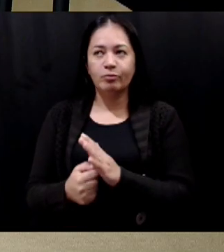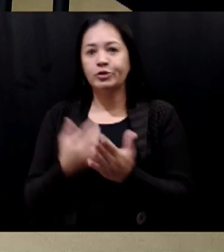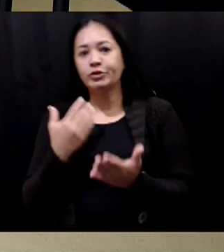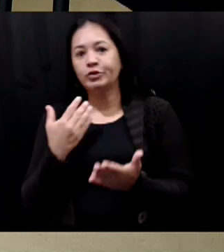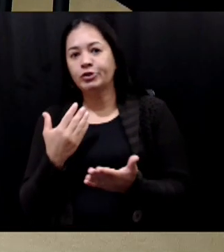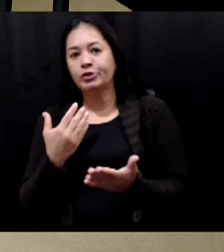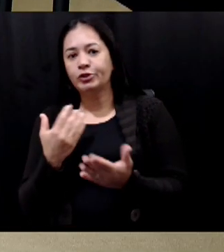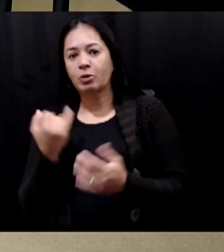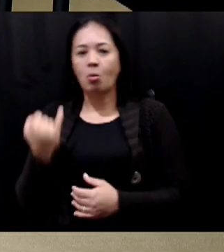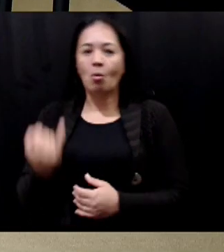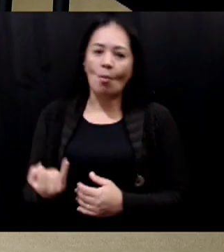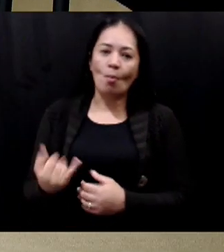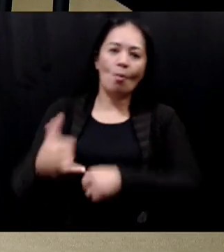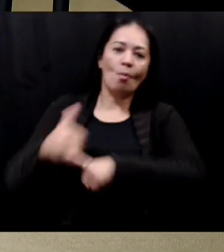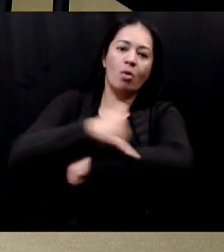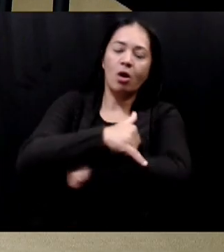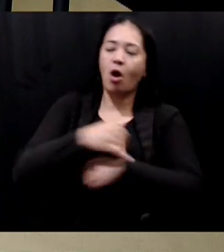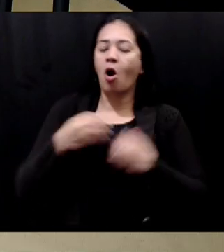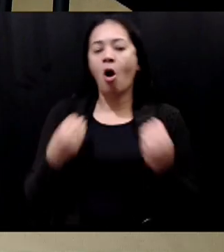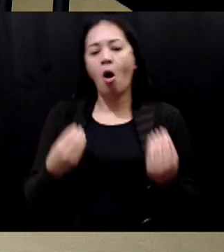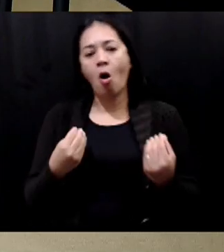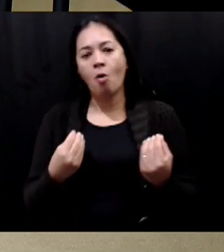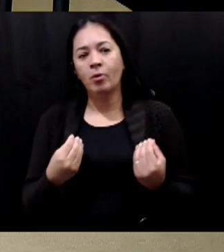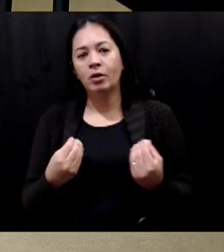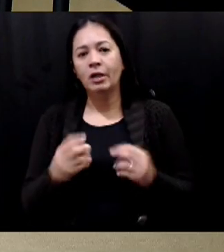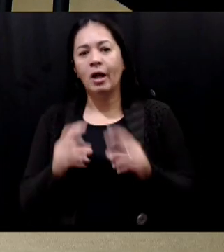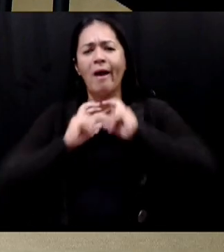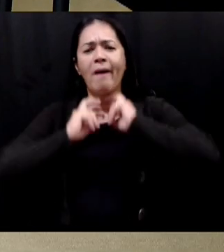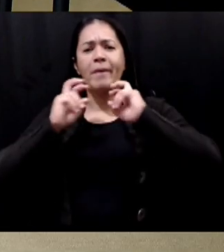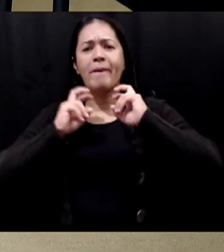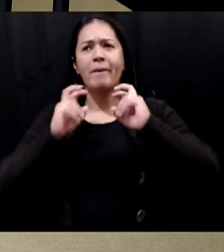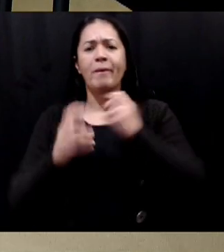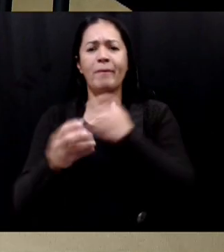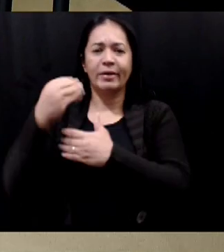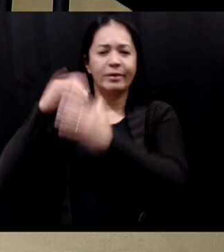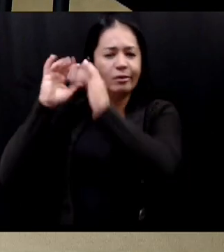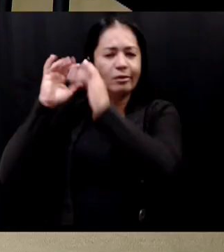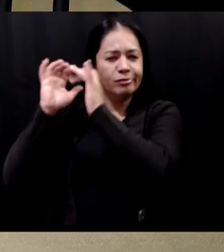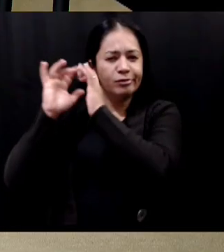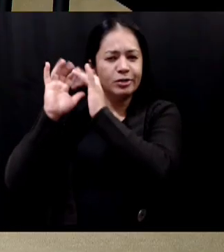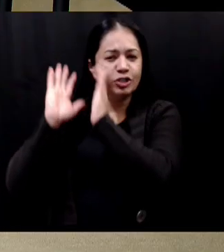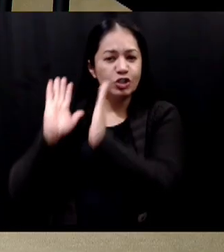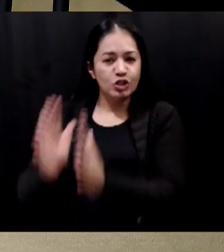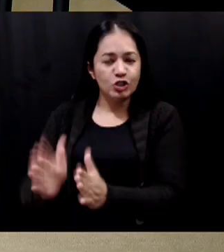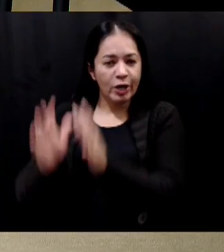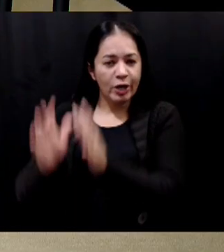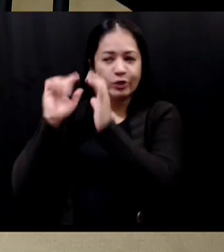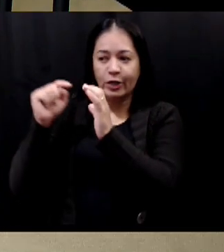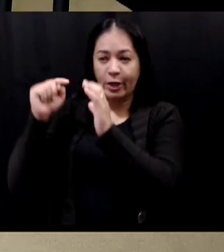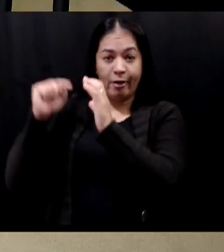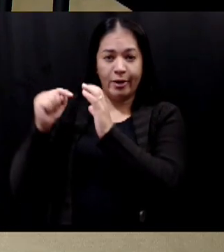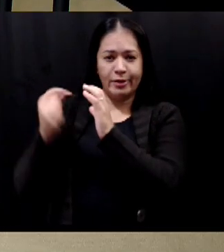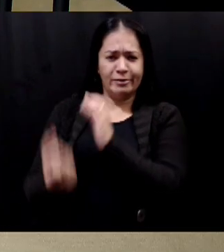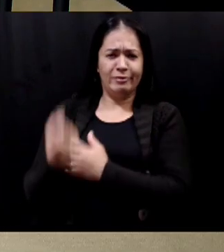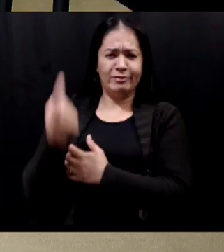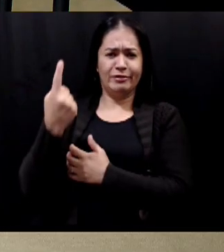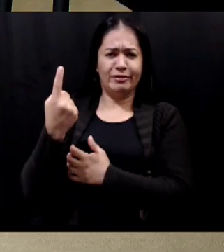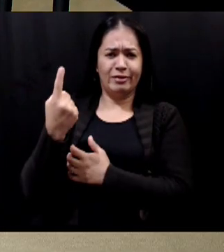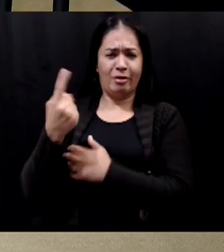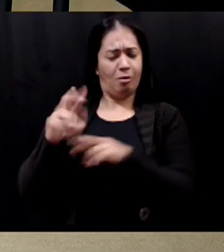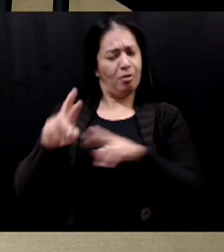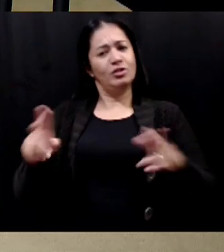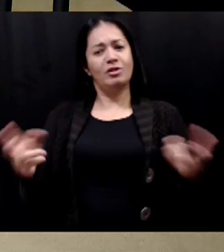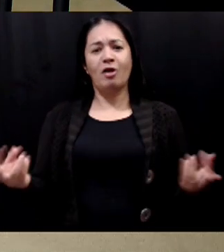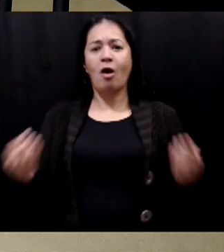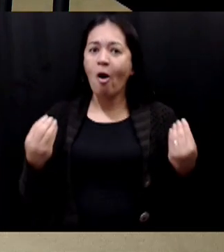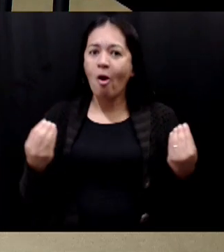né? Eles gritam no nosso cérebro, e já que esse cérebro nosso ele é meio estranho, meio diferentão, né? Qual que é do